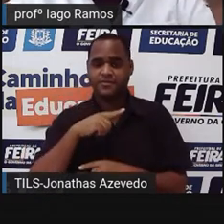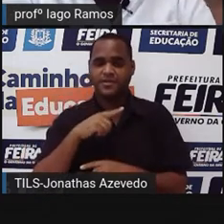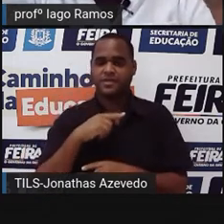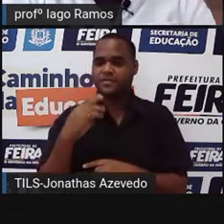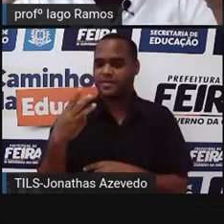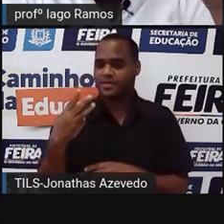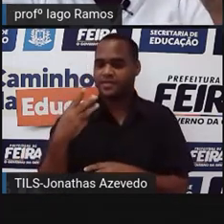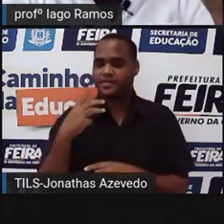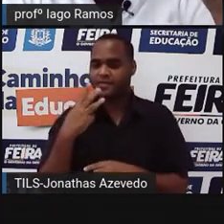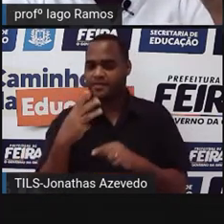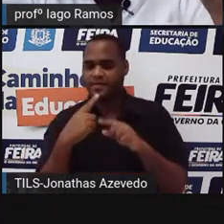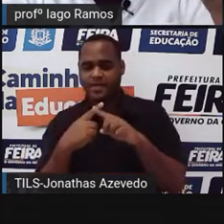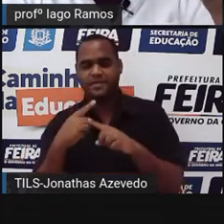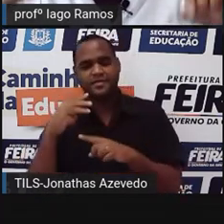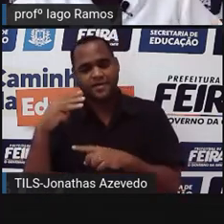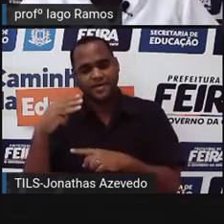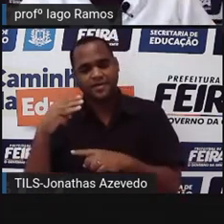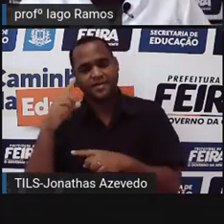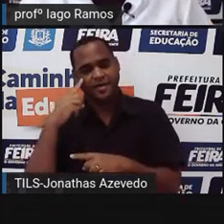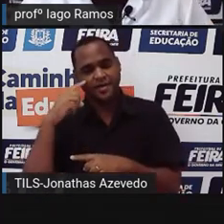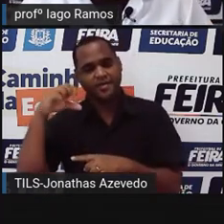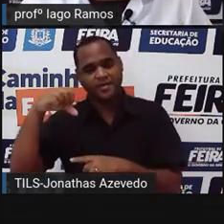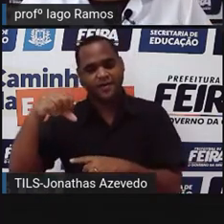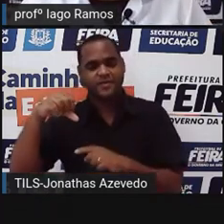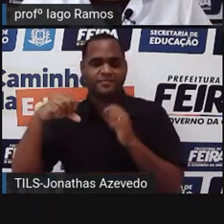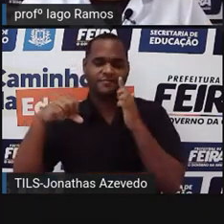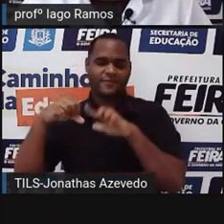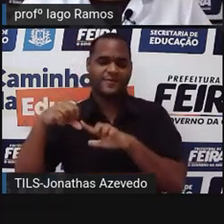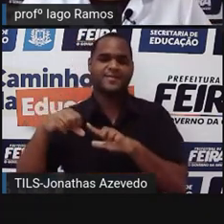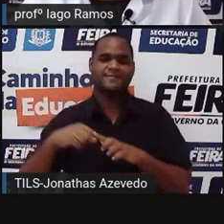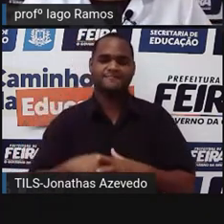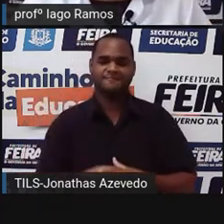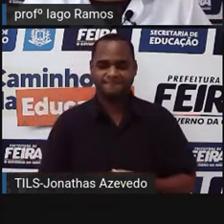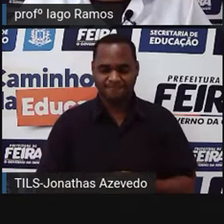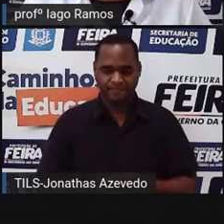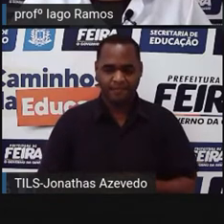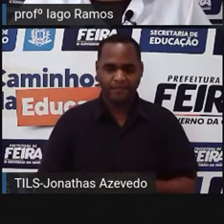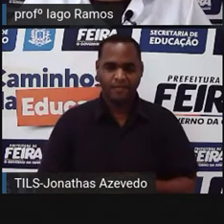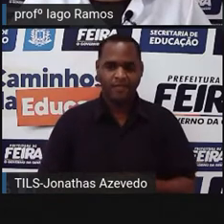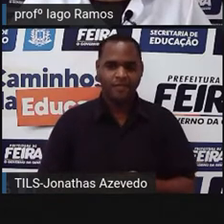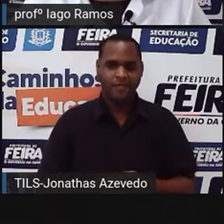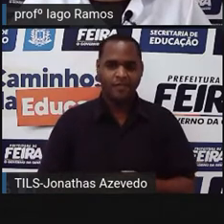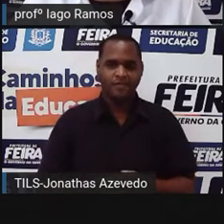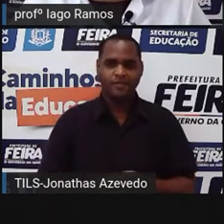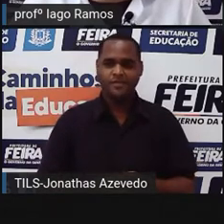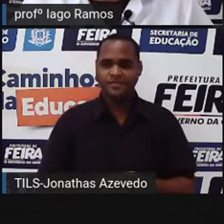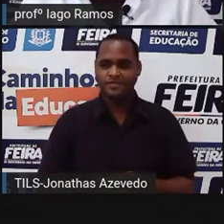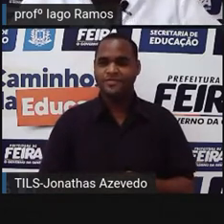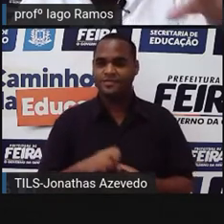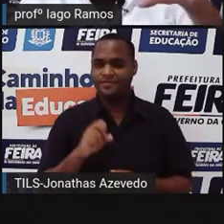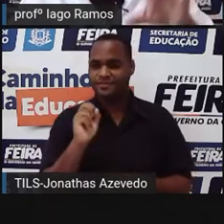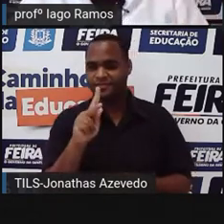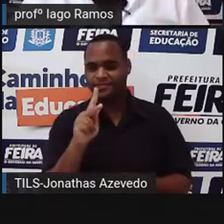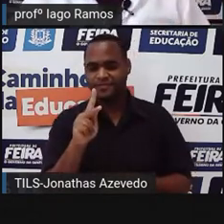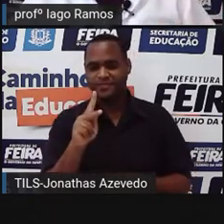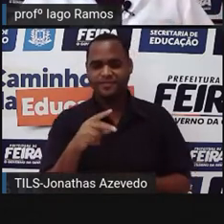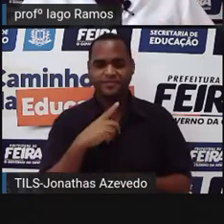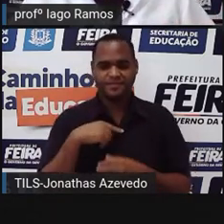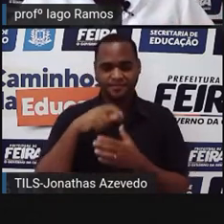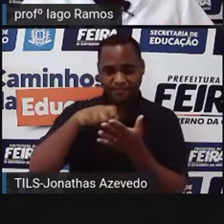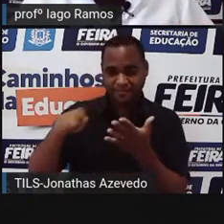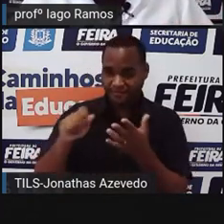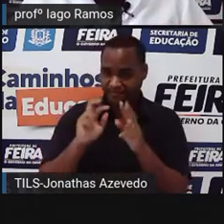3, vezes a altura do quadrado, que também é 3. 3 vezes 3 igual a 9. Beleza. Anota